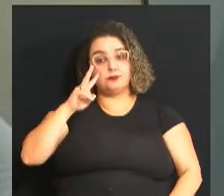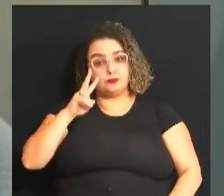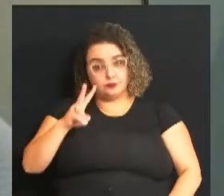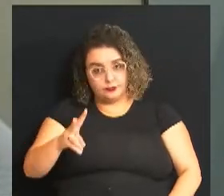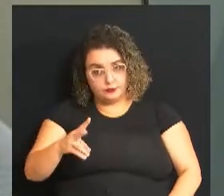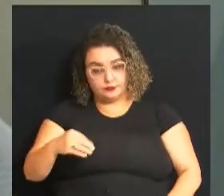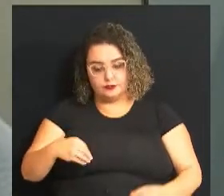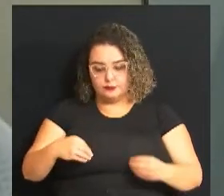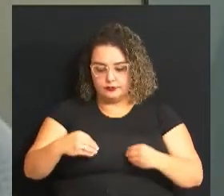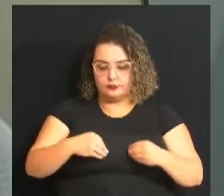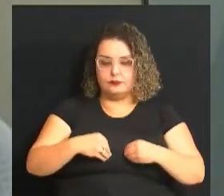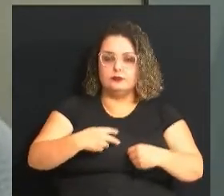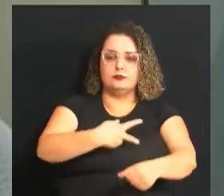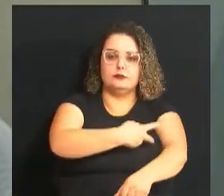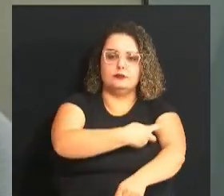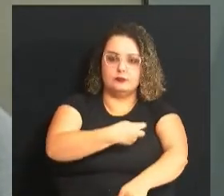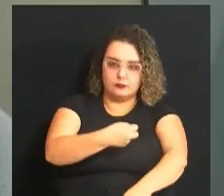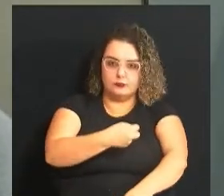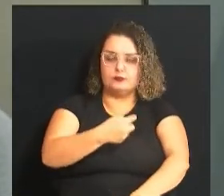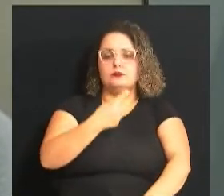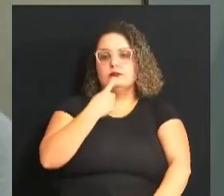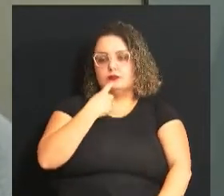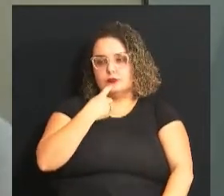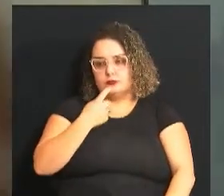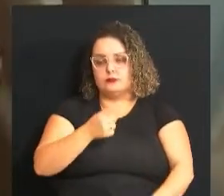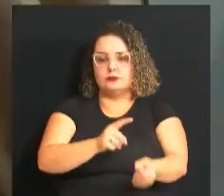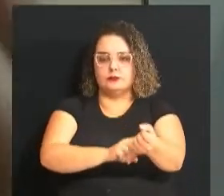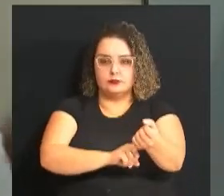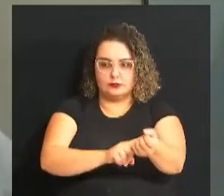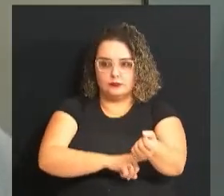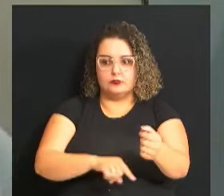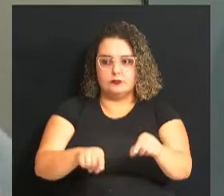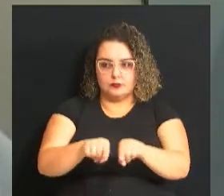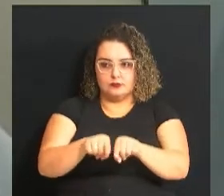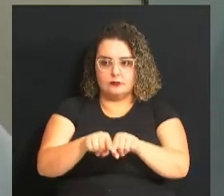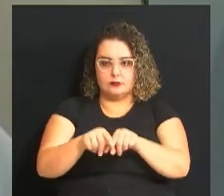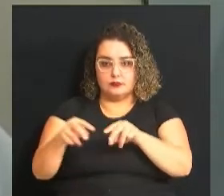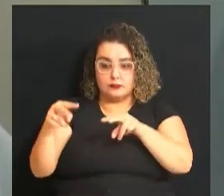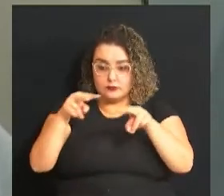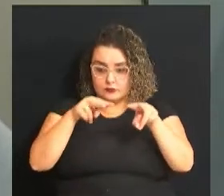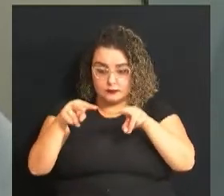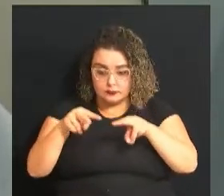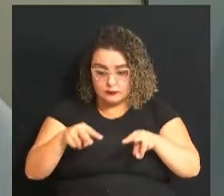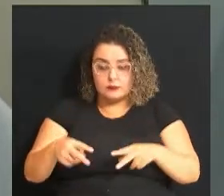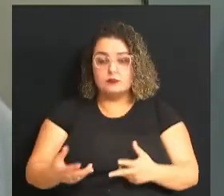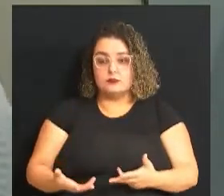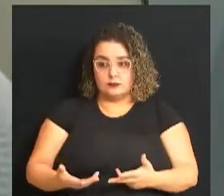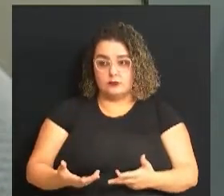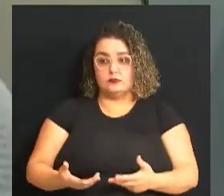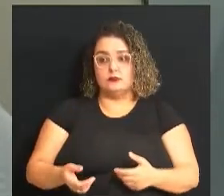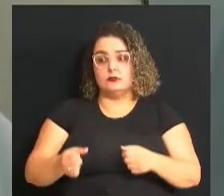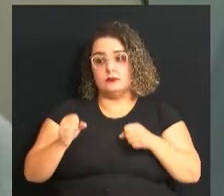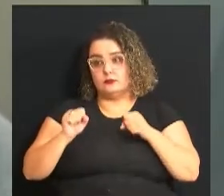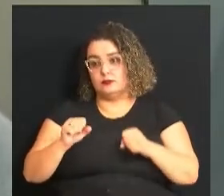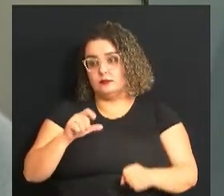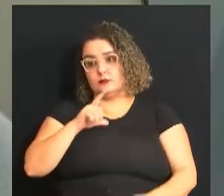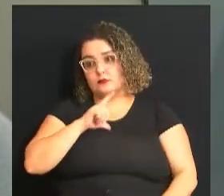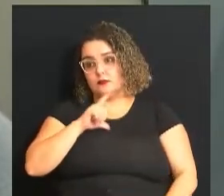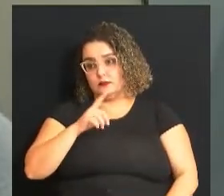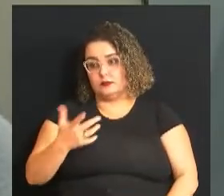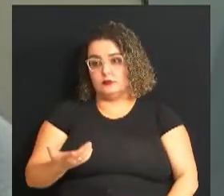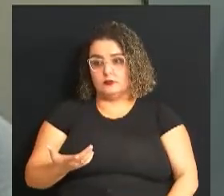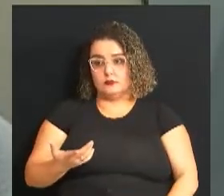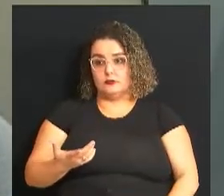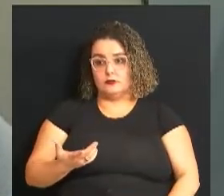de sangue e também por um exame clínico. Então, esse paciente pode ter um quadro